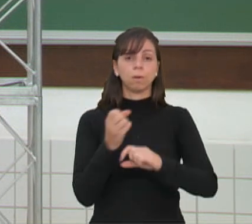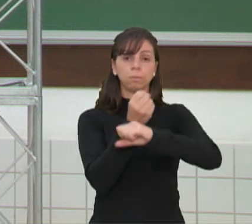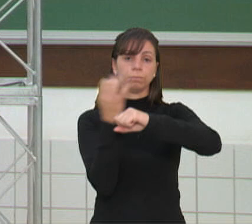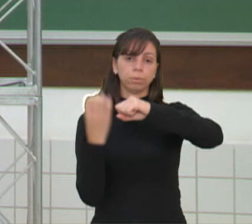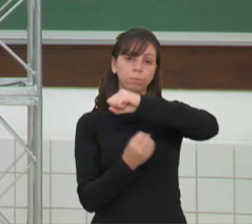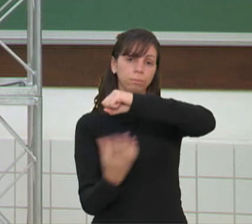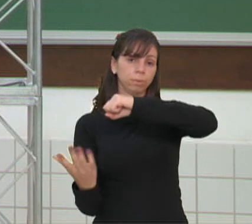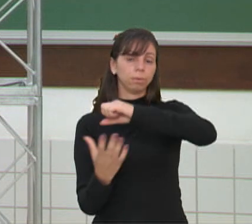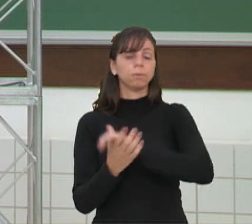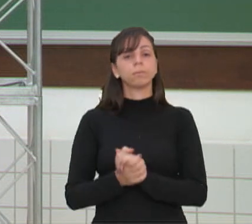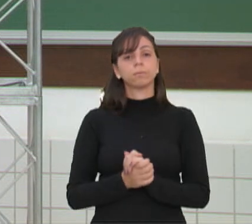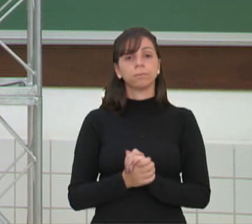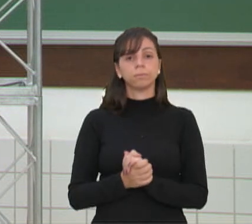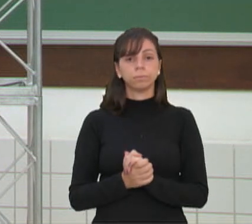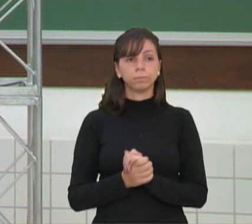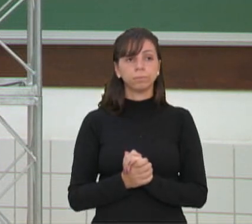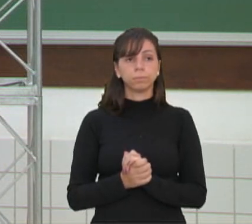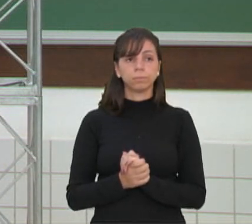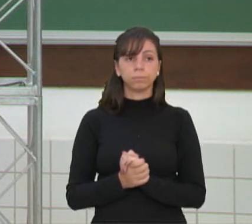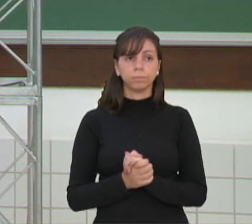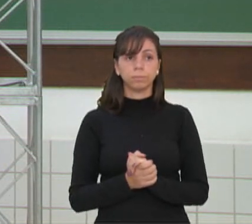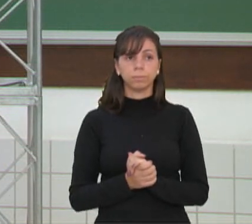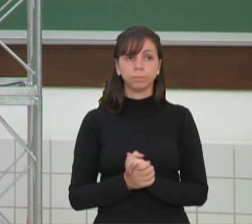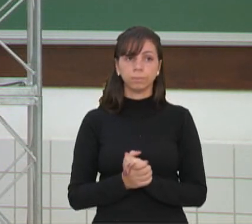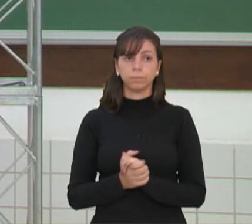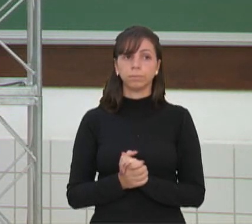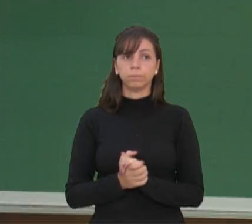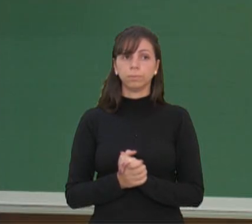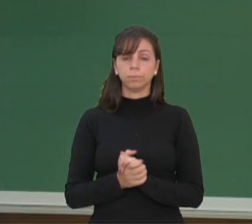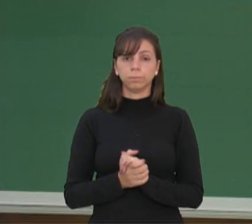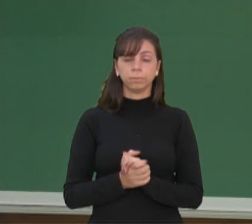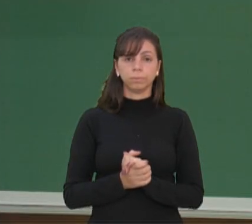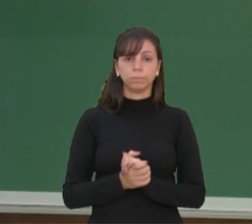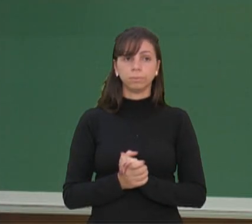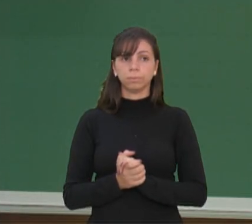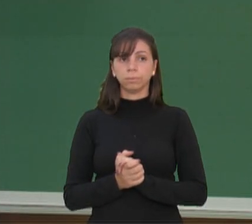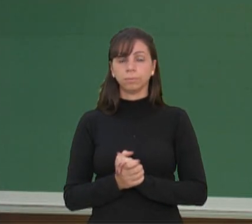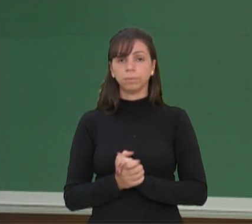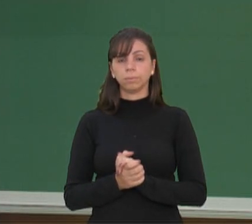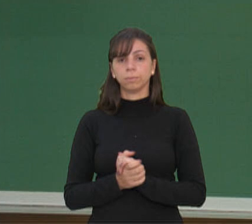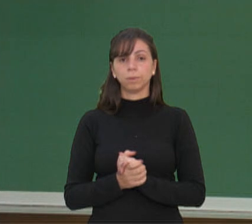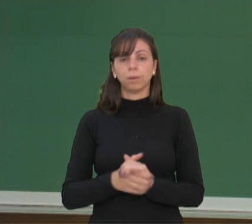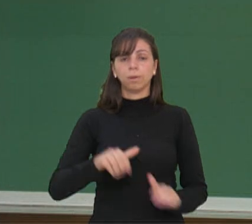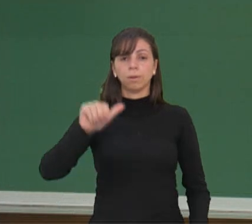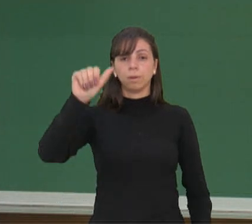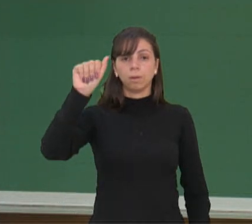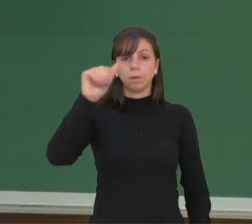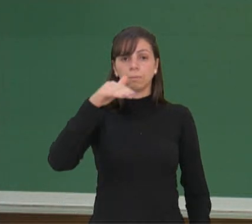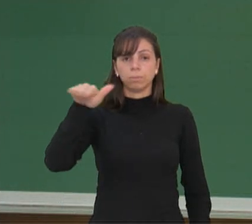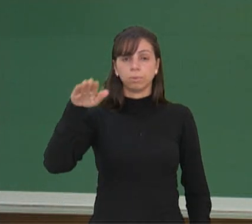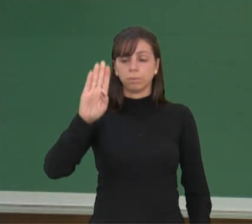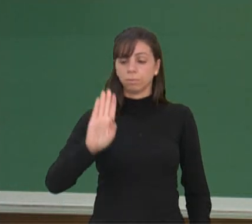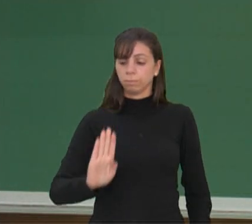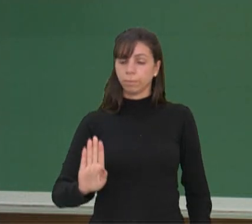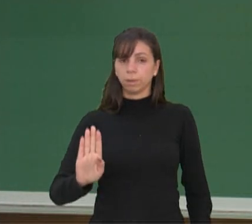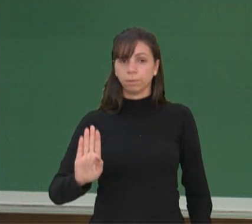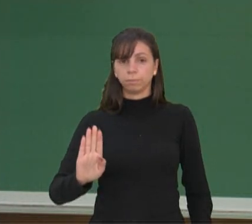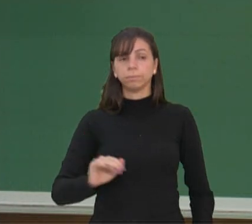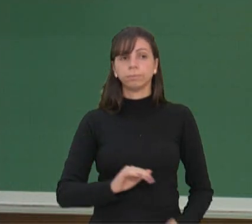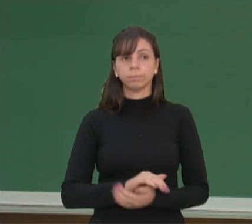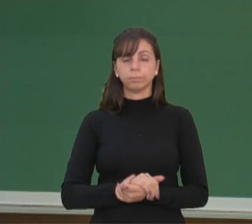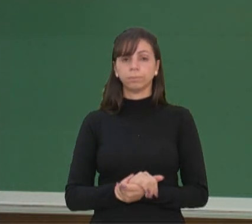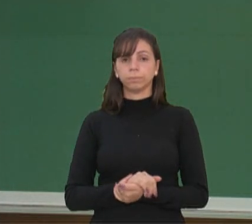fração. Basicamente, você tem o seguinte: fração A sobre B, em que o A é um número e o B é um outro número. O